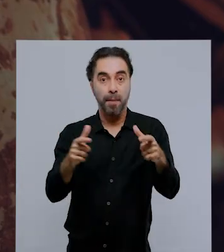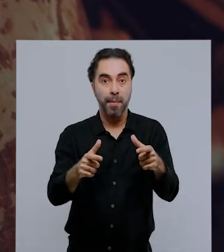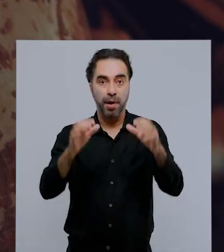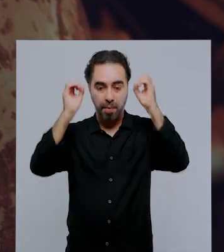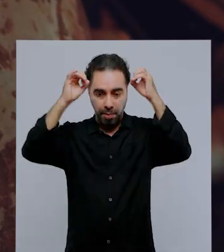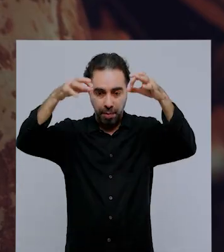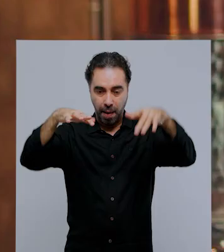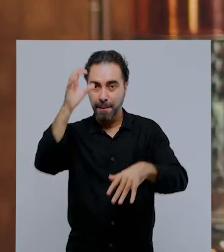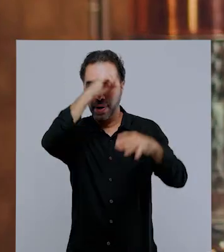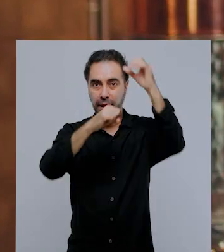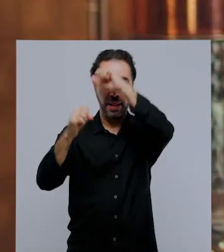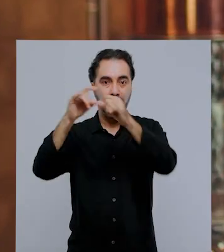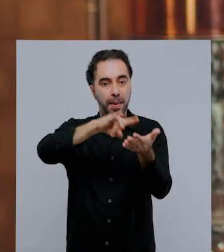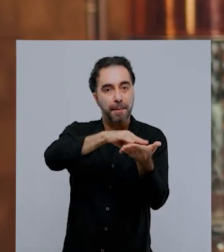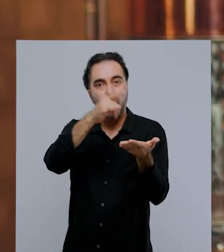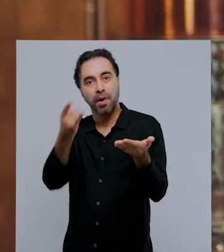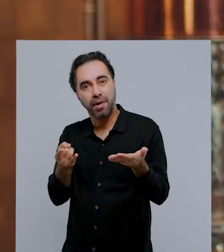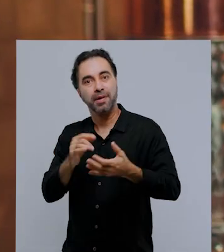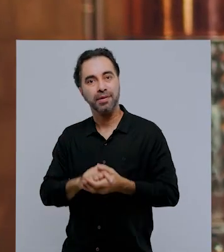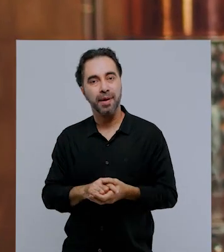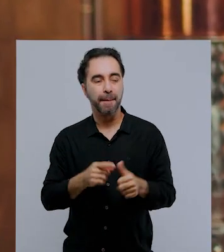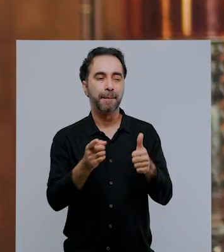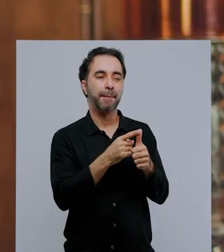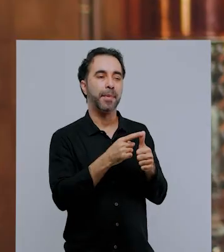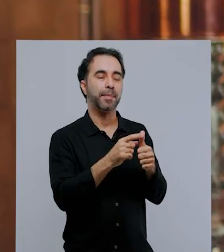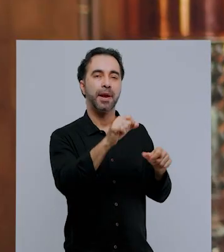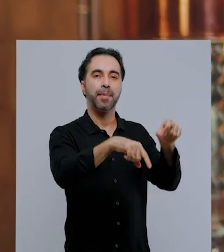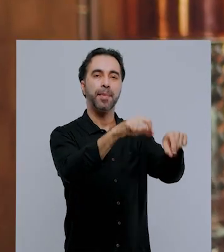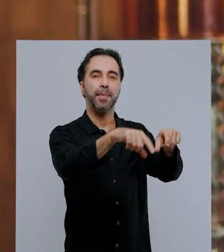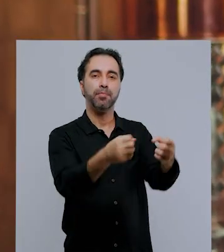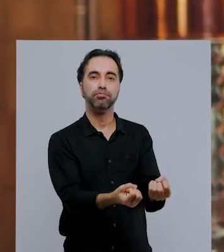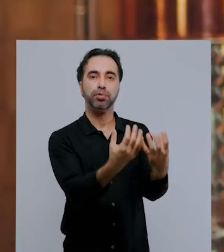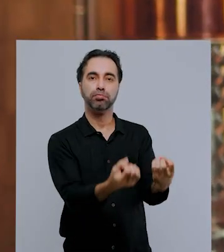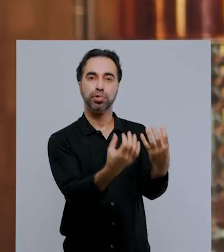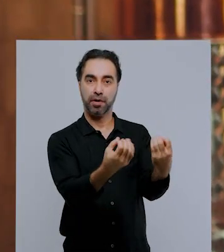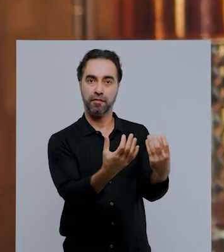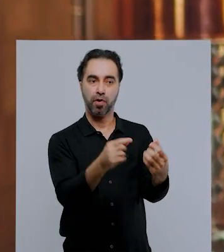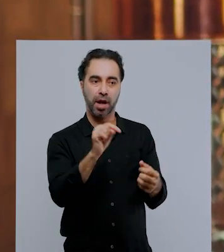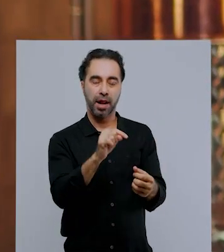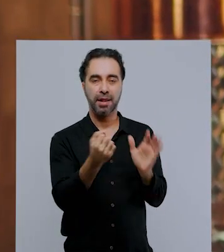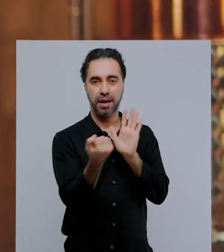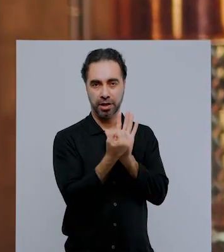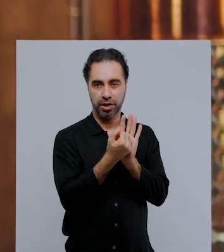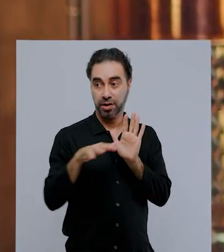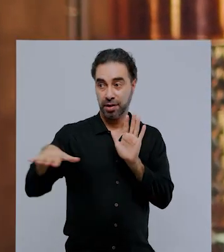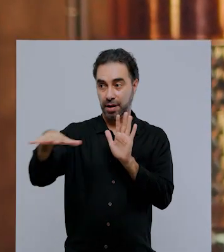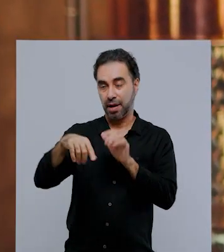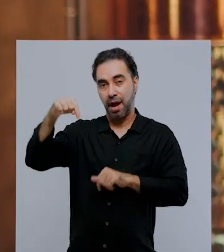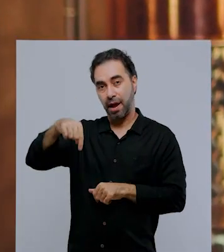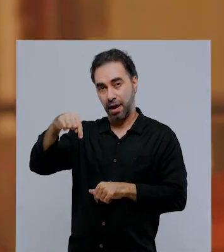chamado Museu da Cana. Uma das primeiras lavouras de que se tem registro nessa